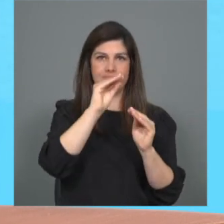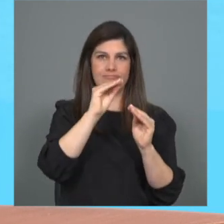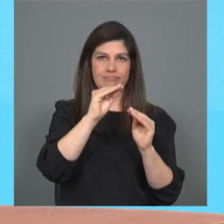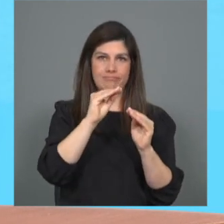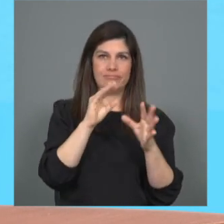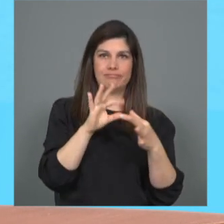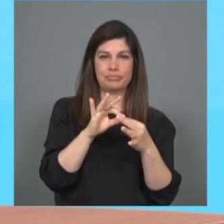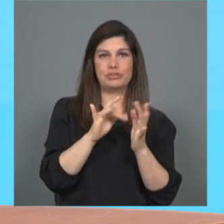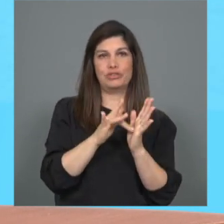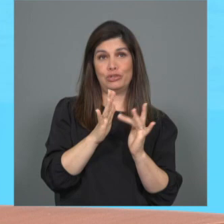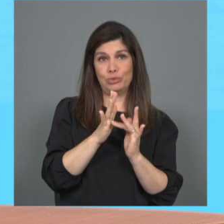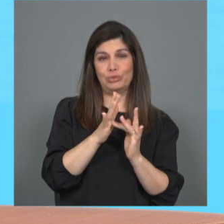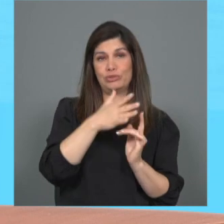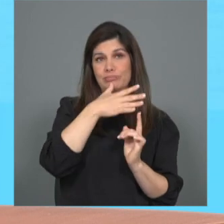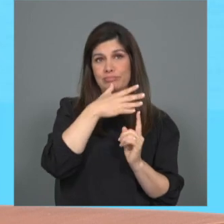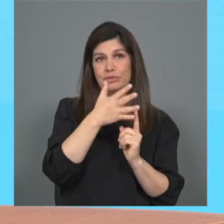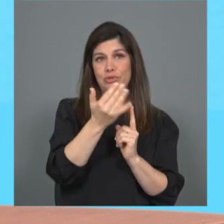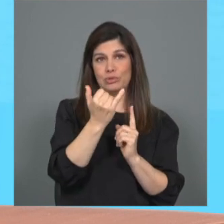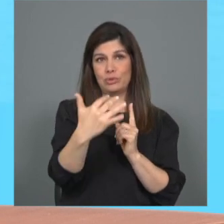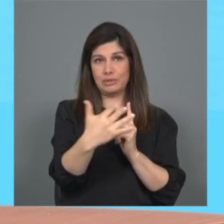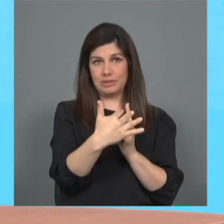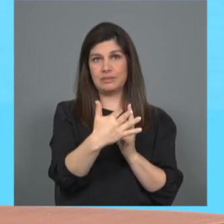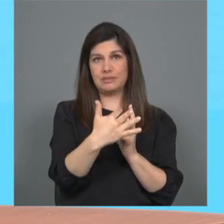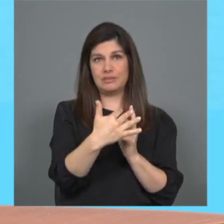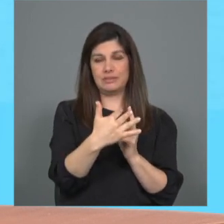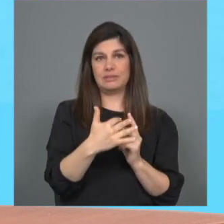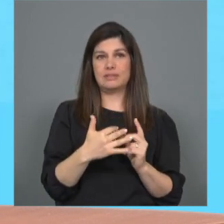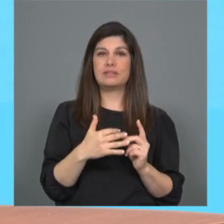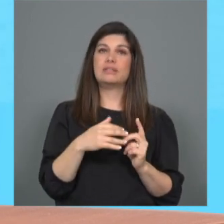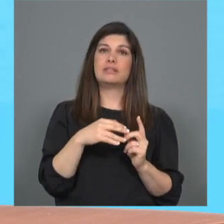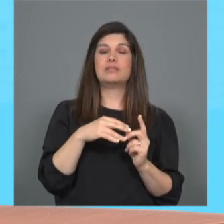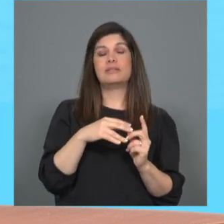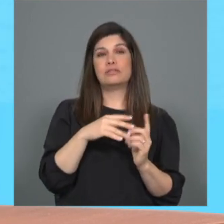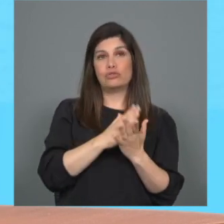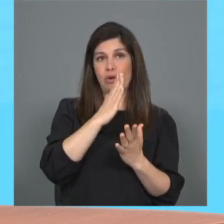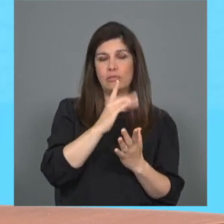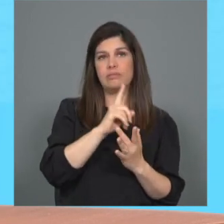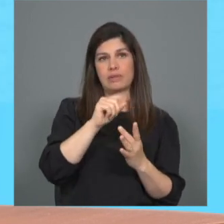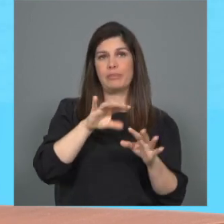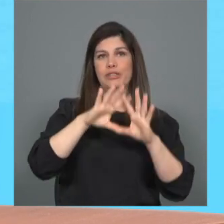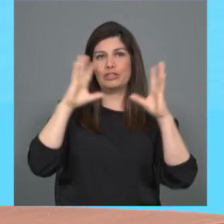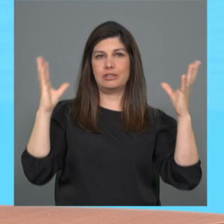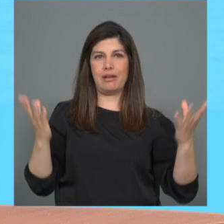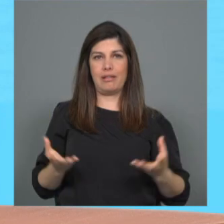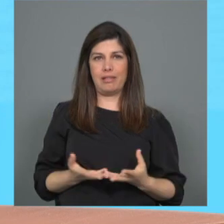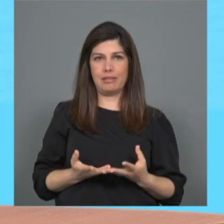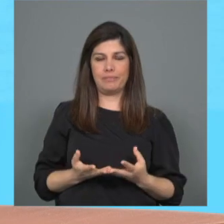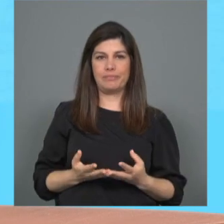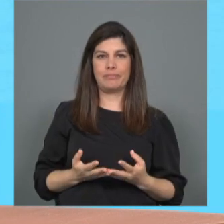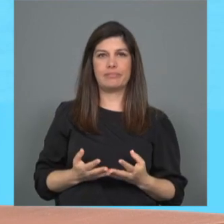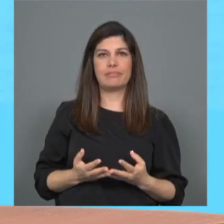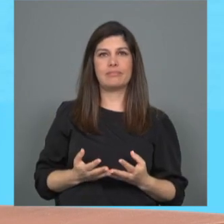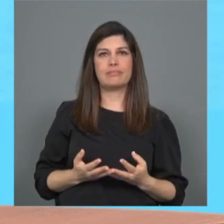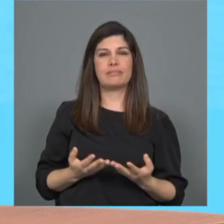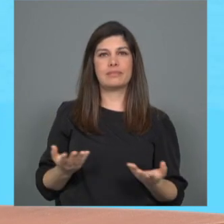para os seus discípulos, o grupo mais restrito, mas também para o geral, não é? É curioso que nós lemos